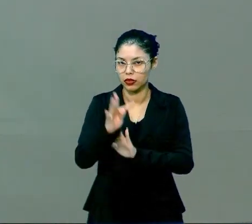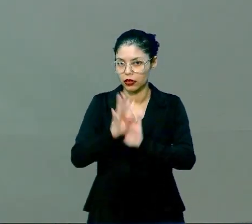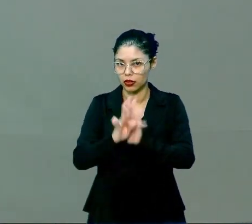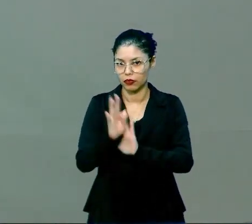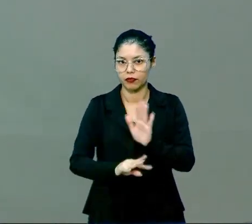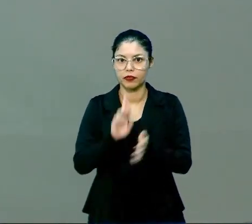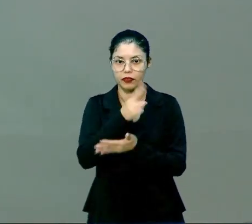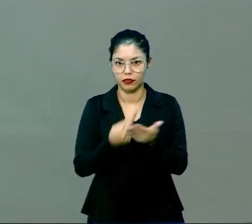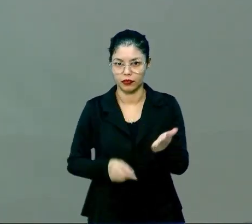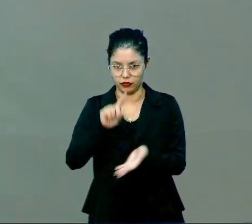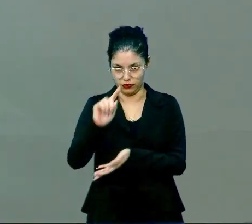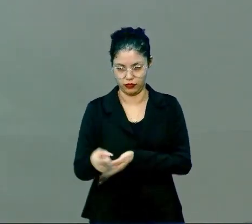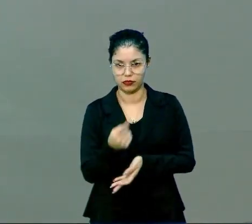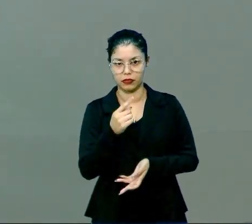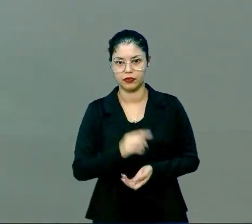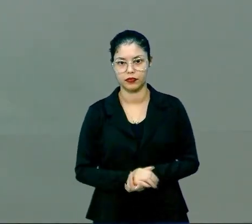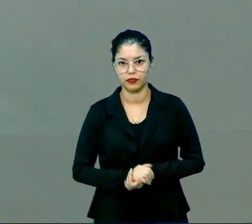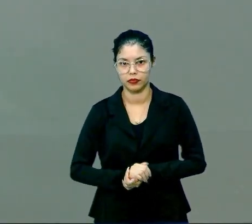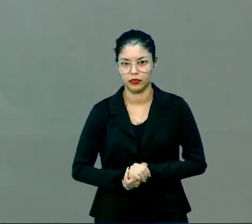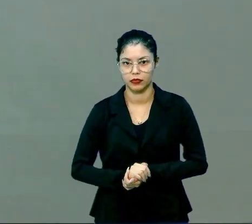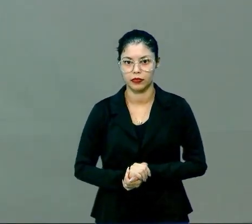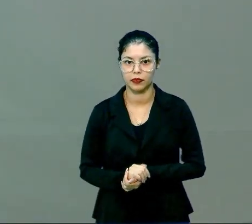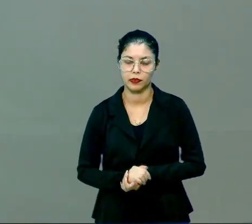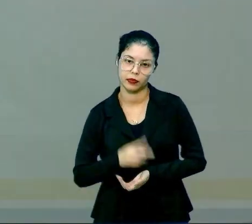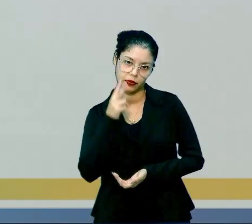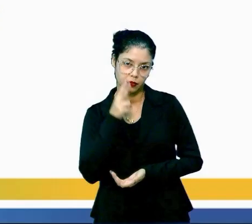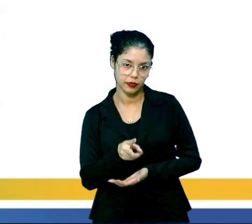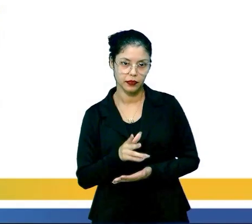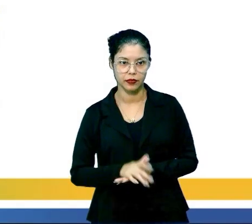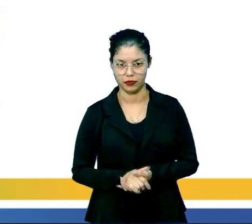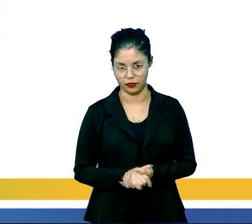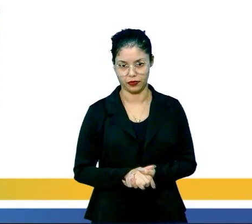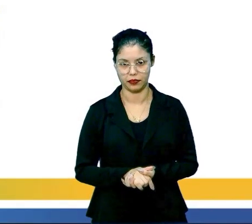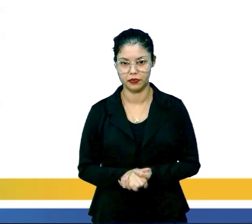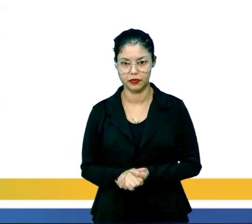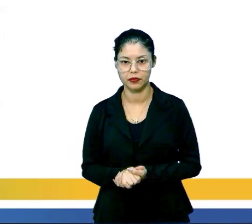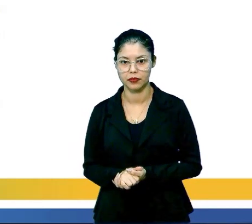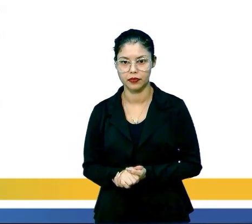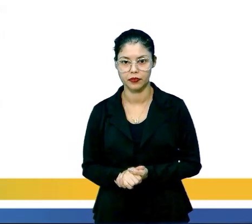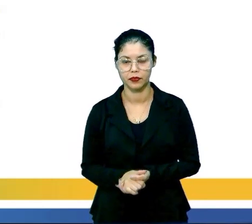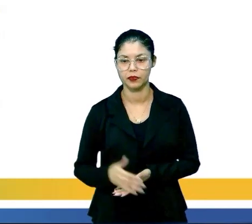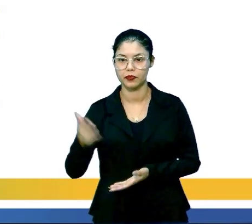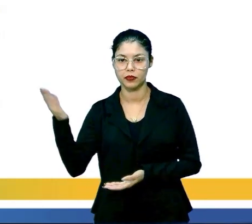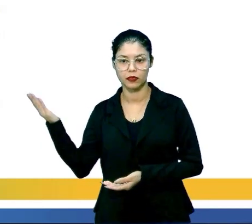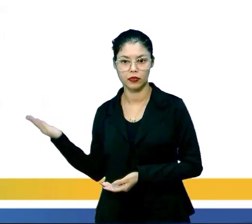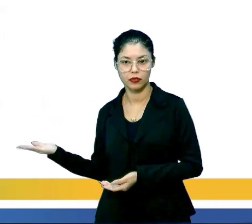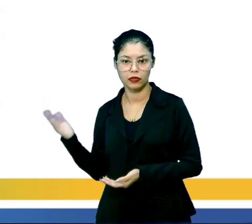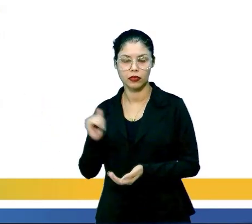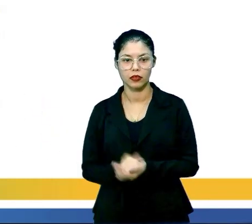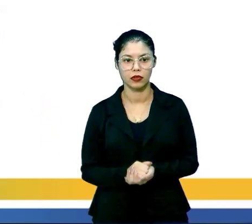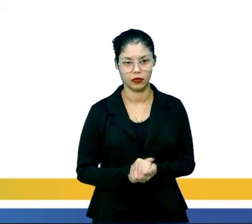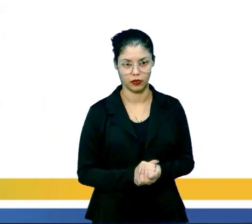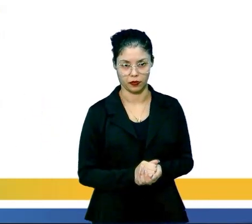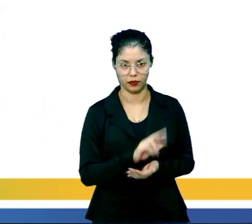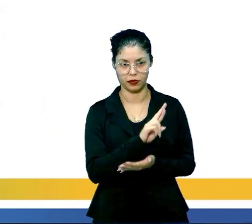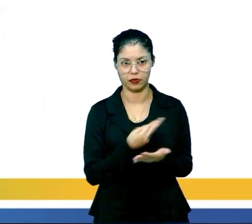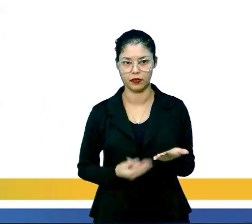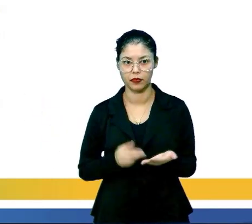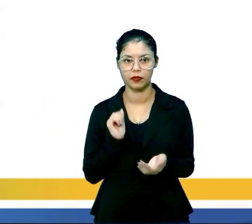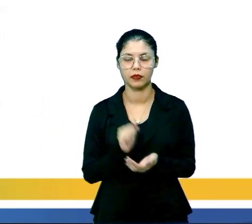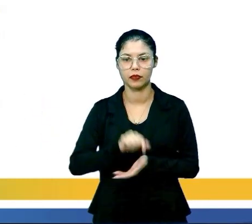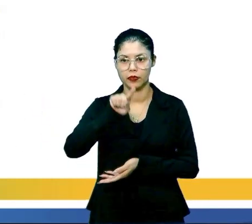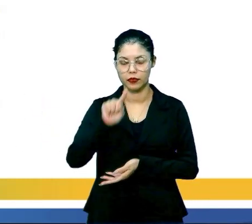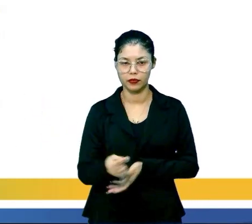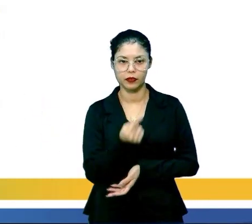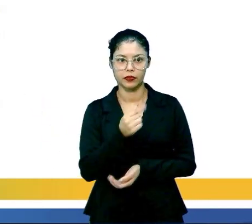uma redação que alcançou 1000 pontos. Então, vamos ver. Então, nós trouxemos aqui uma redação que